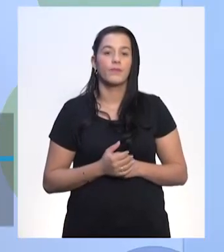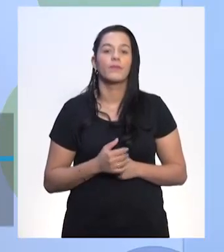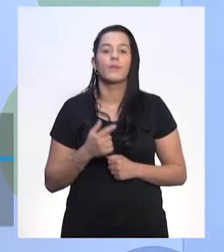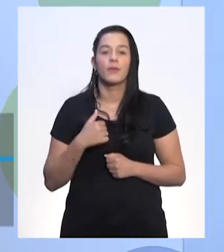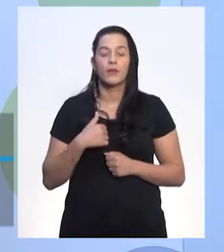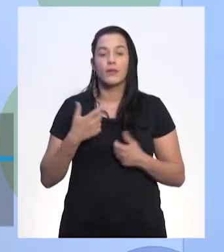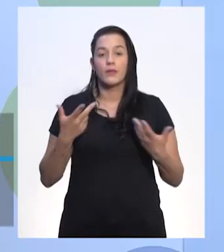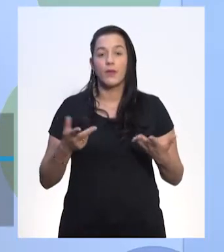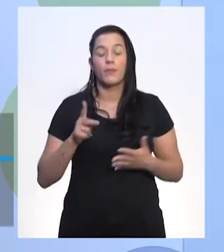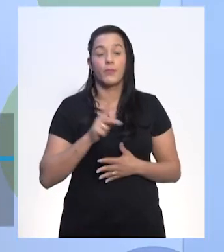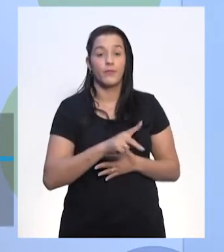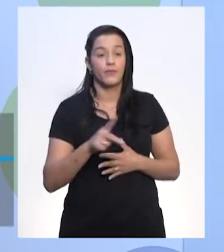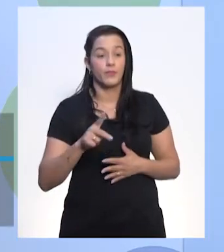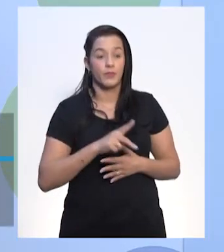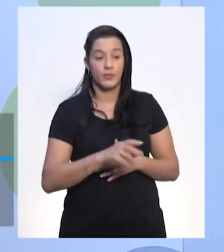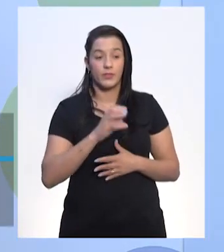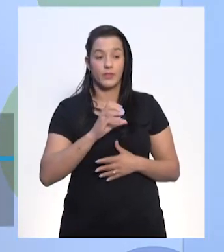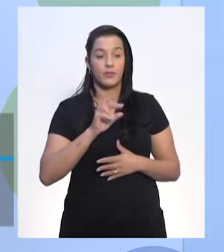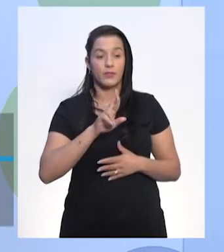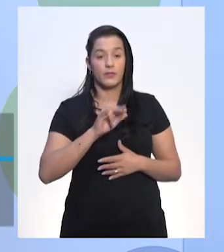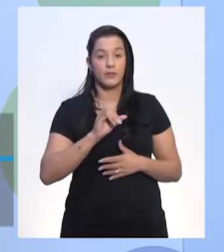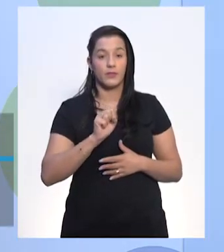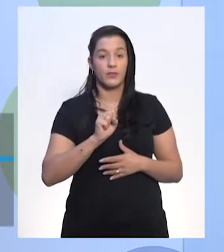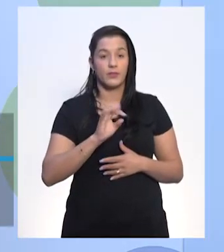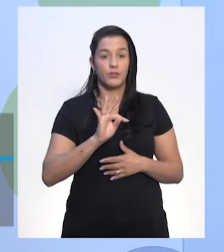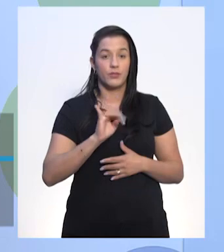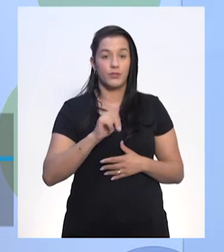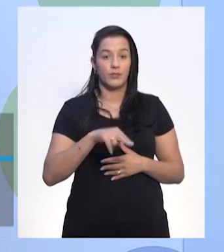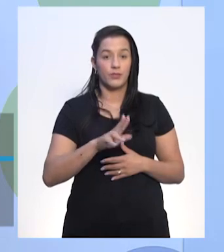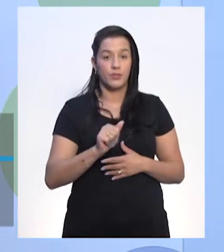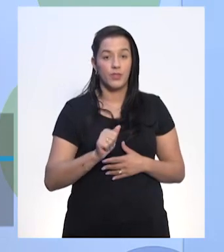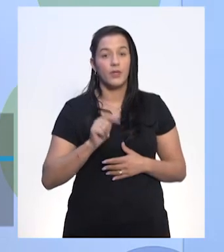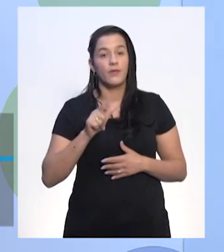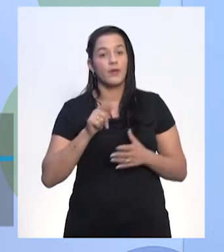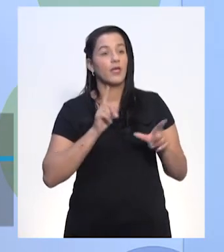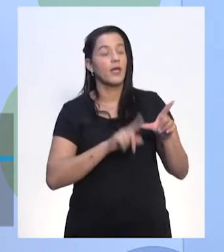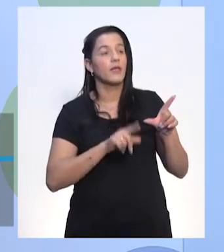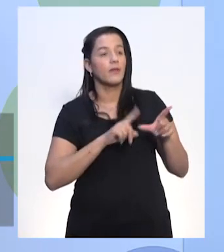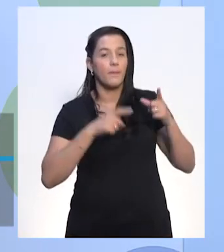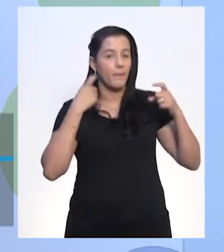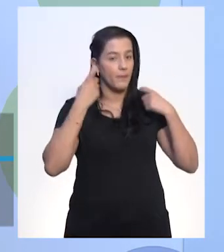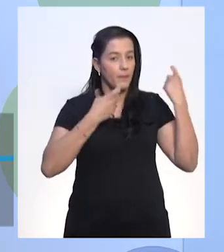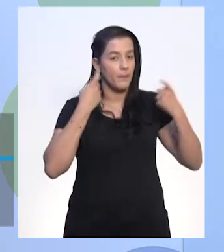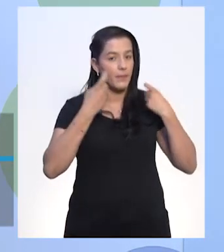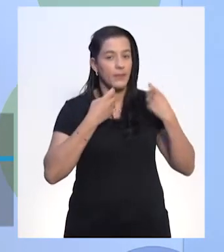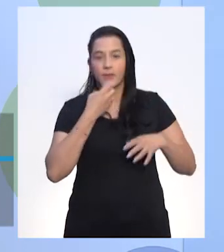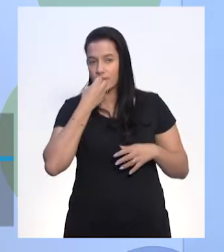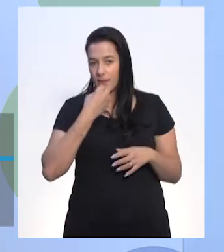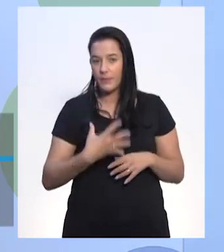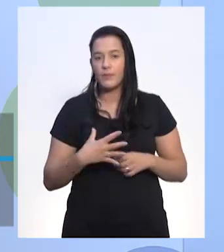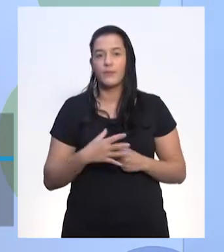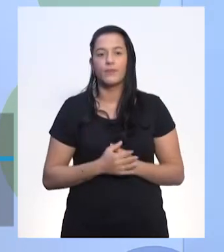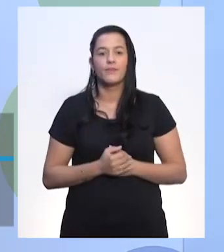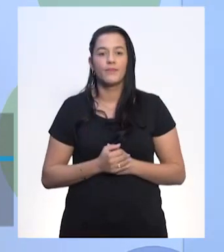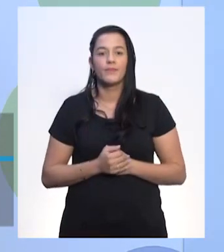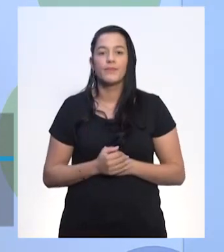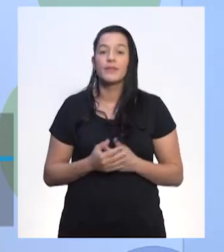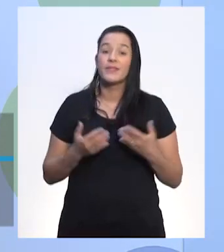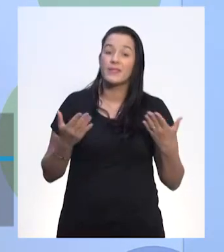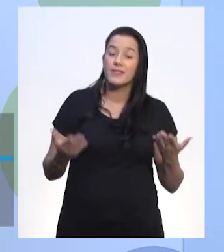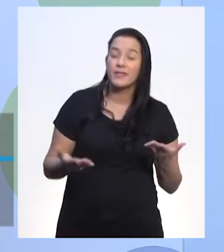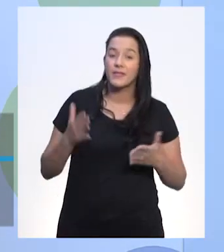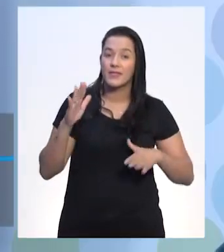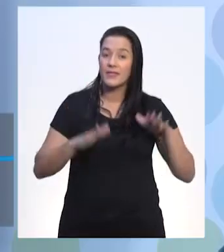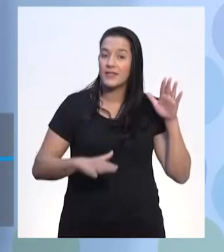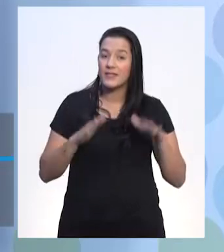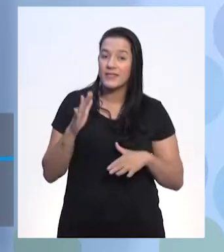professora Cristina falou que não era para você se preocupar, não, com a letra, que estava ficando muito bom, para você desencanar. Não, sabe assim, professora, às vezes dá